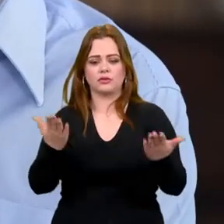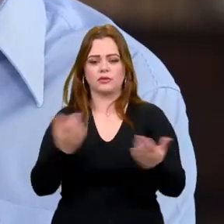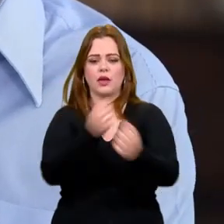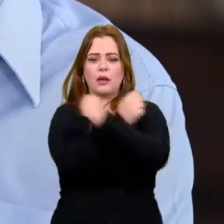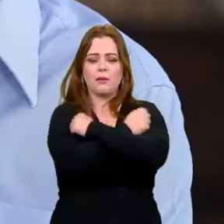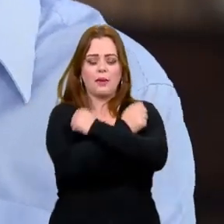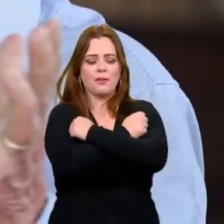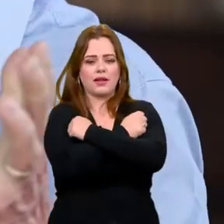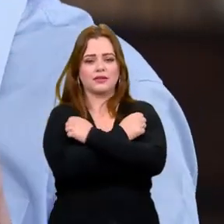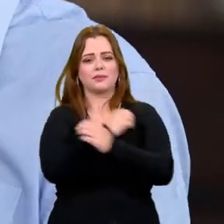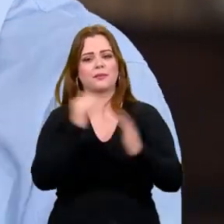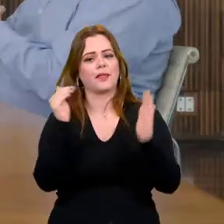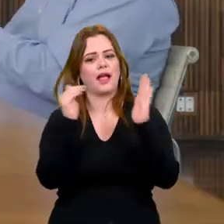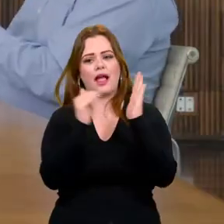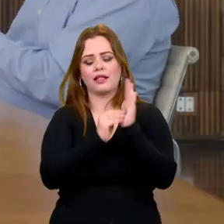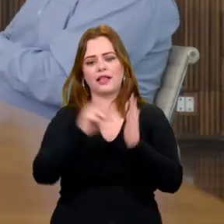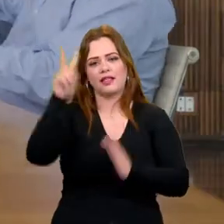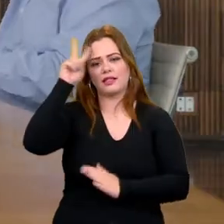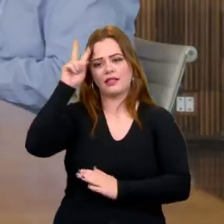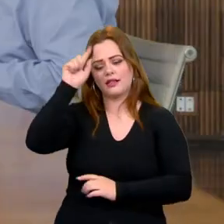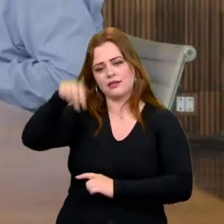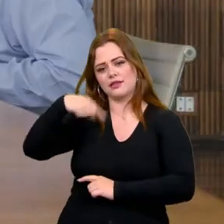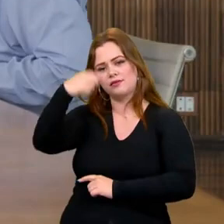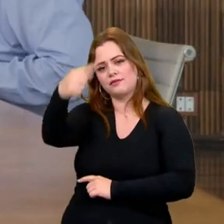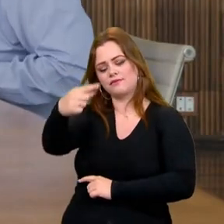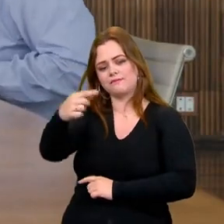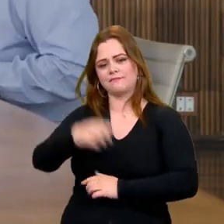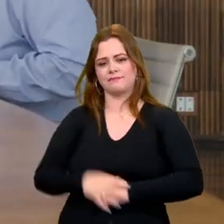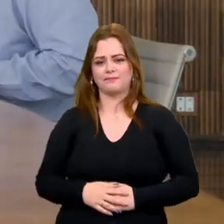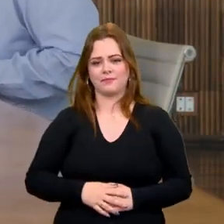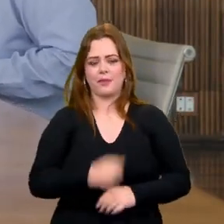se Deus quiser abraço do Senhor abraço